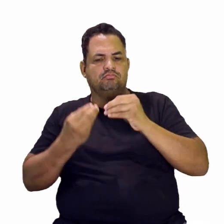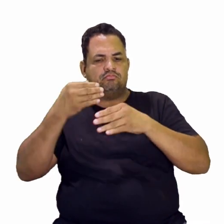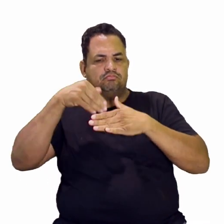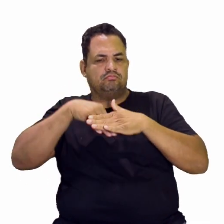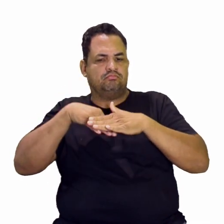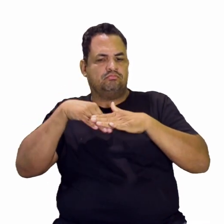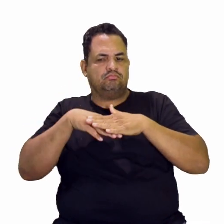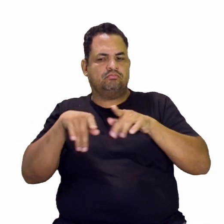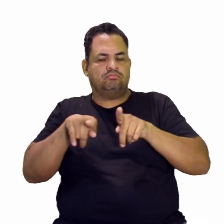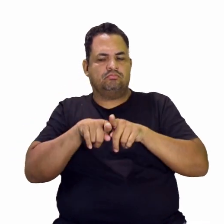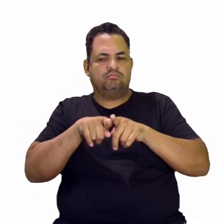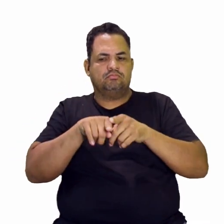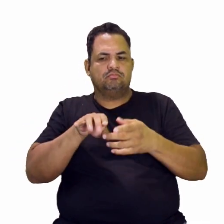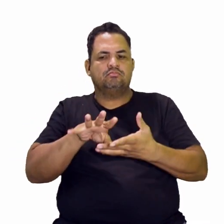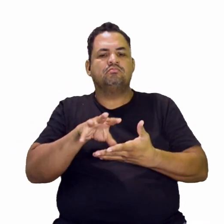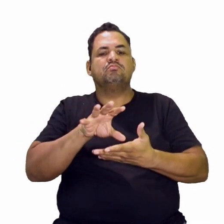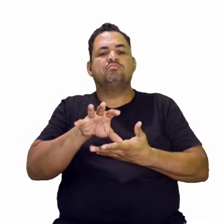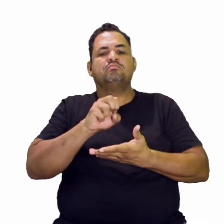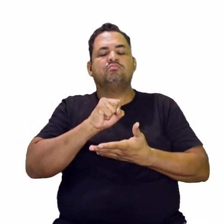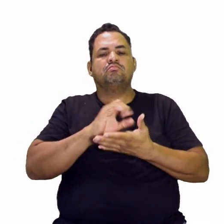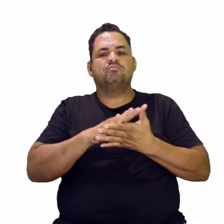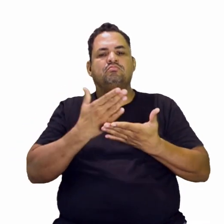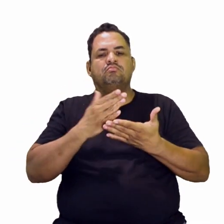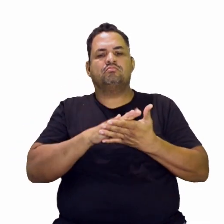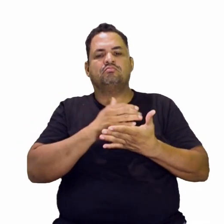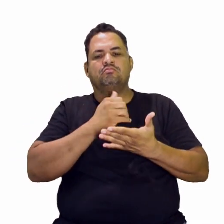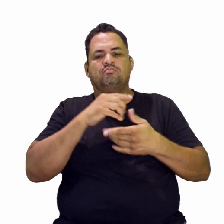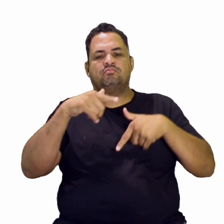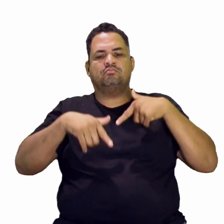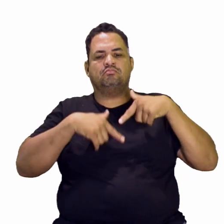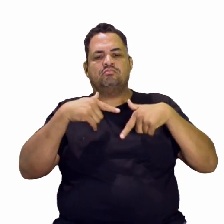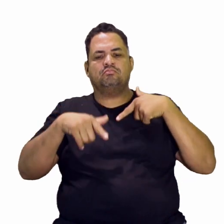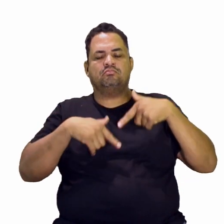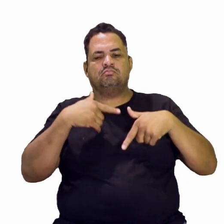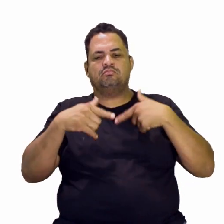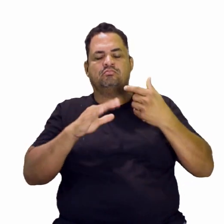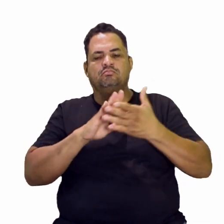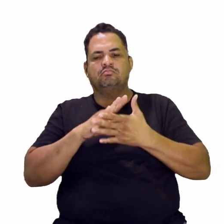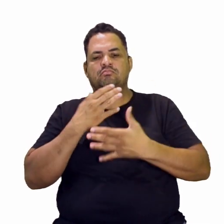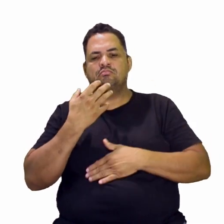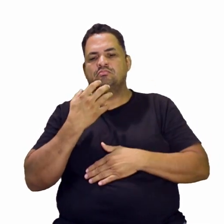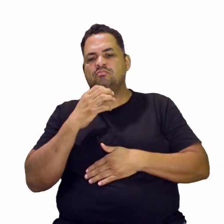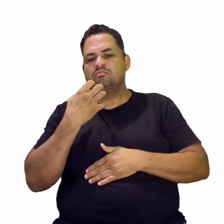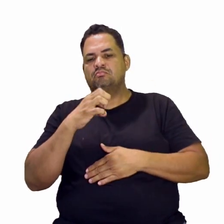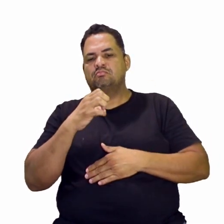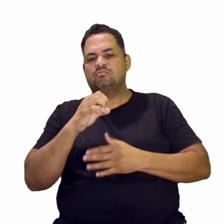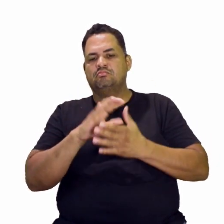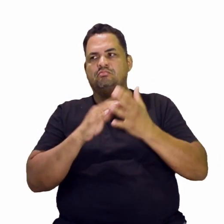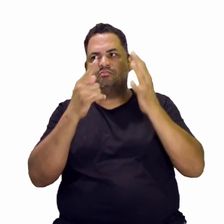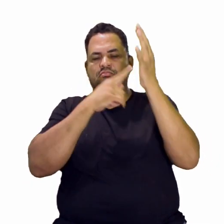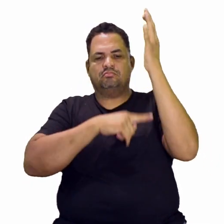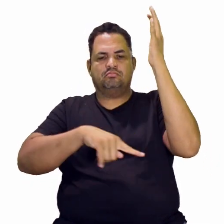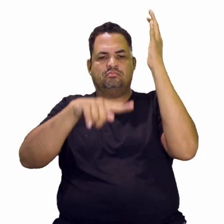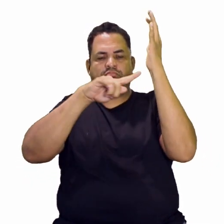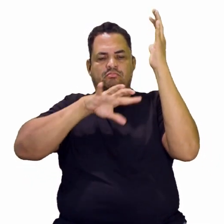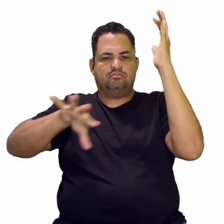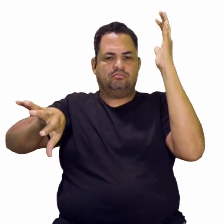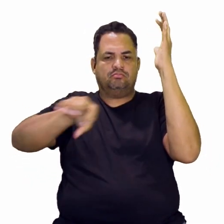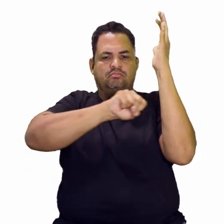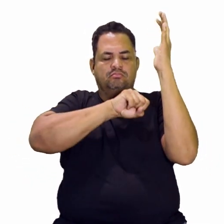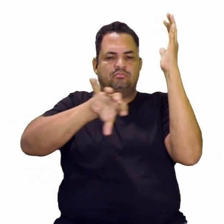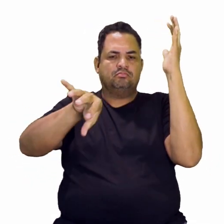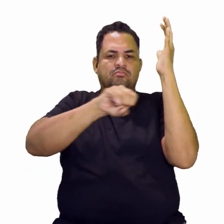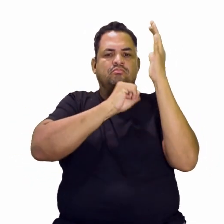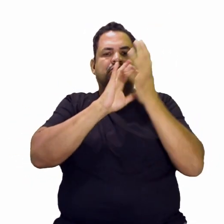tá? E também obteve benefícios que foi a produção de energia através da fotossíntese e do processo de respiração.